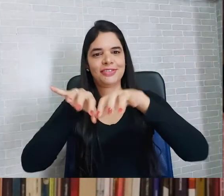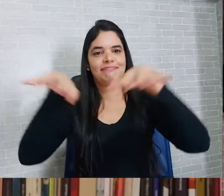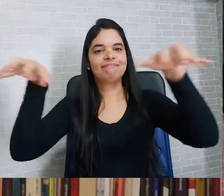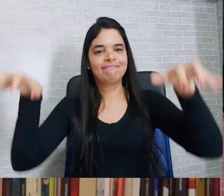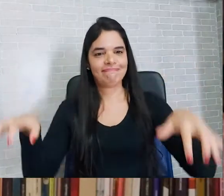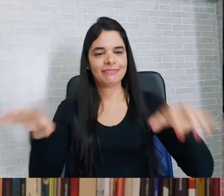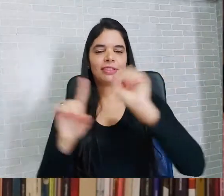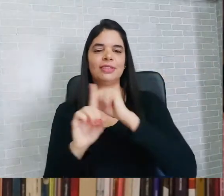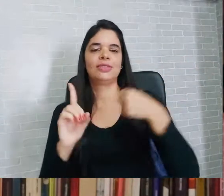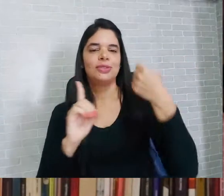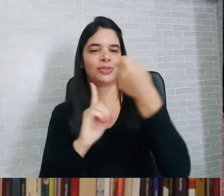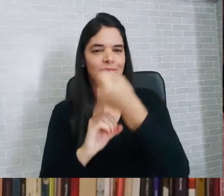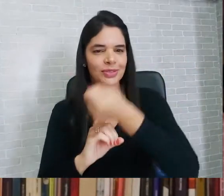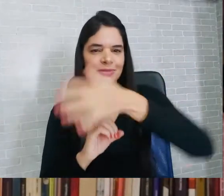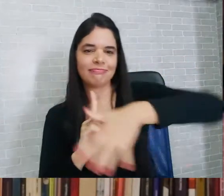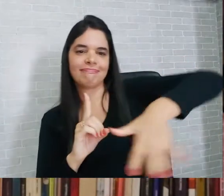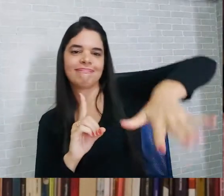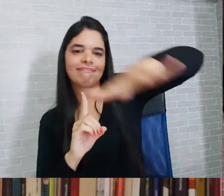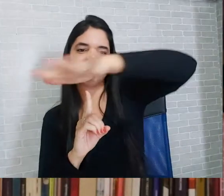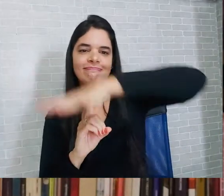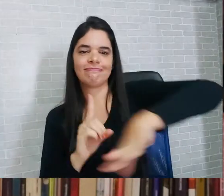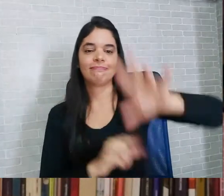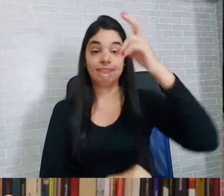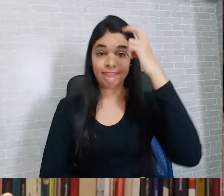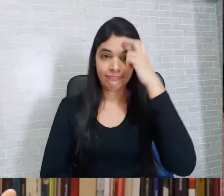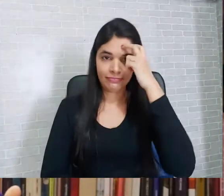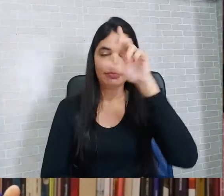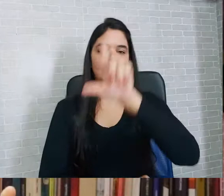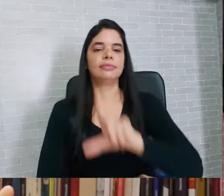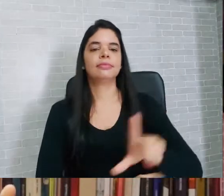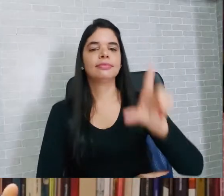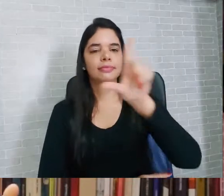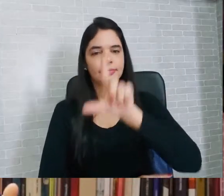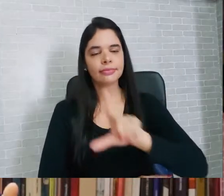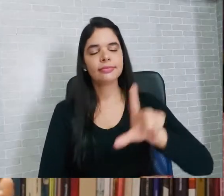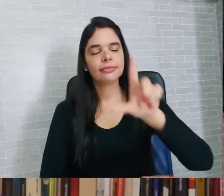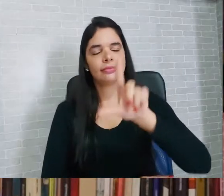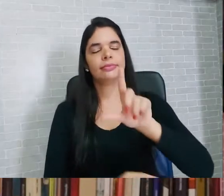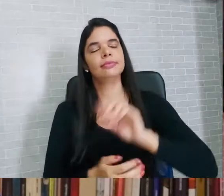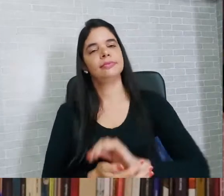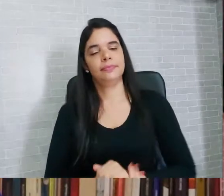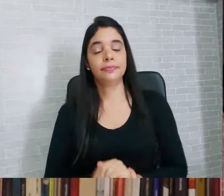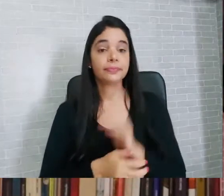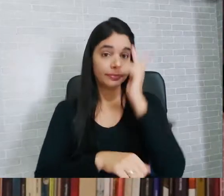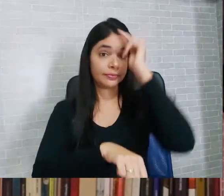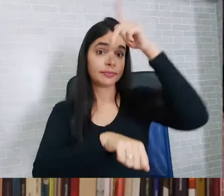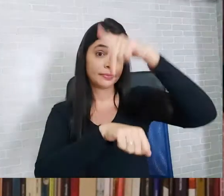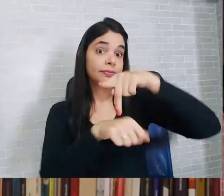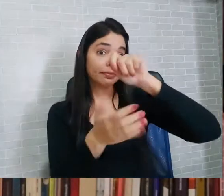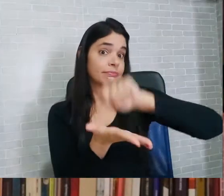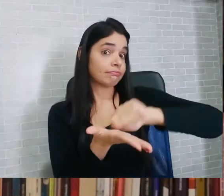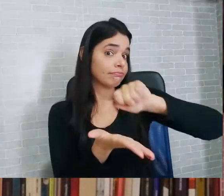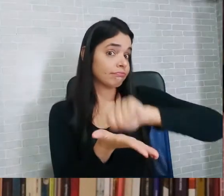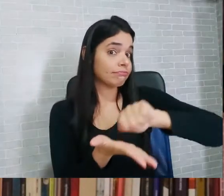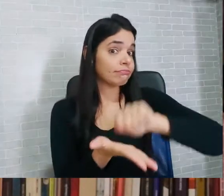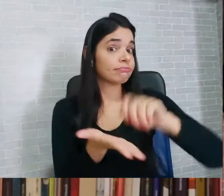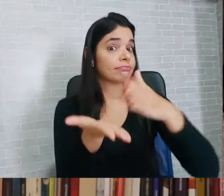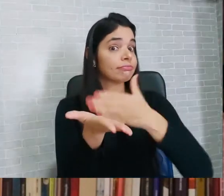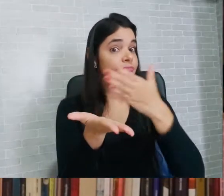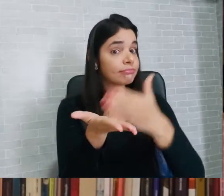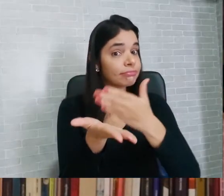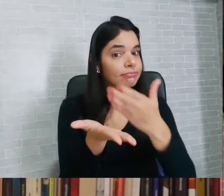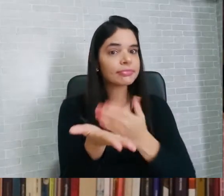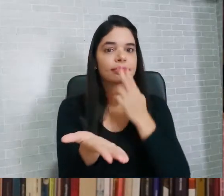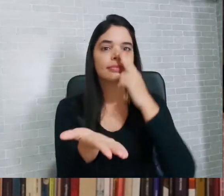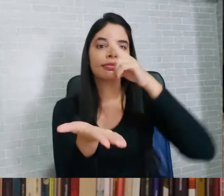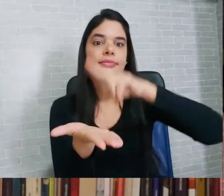demográficas, sociais, culturais, literárias. O Patrick Chamoiseau, junto com Rafael Confian,